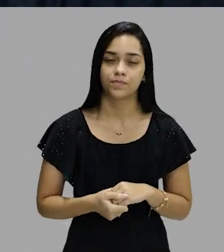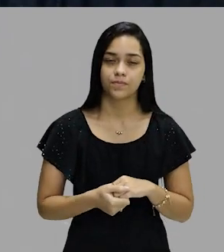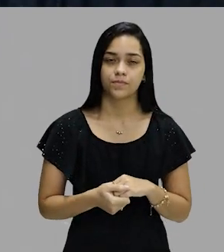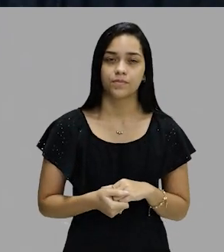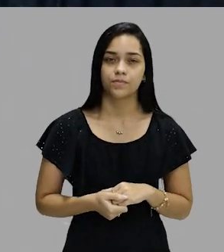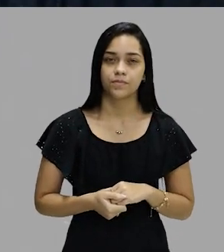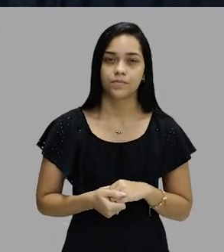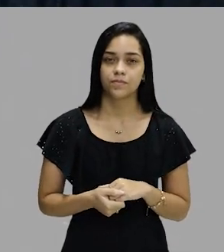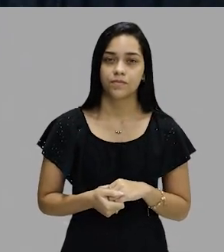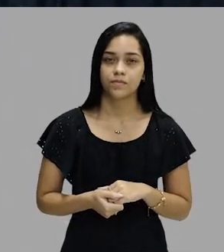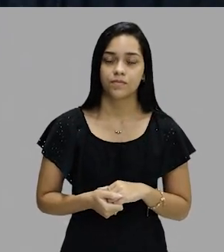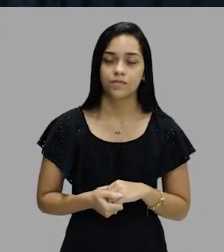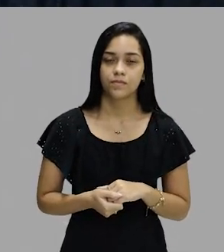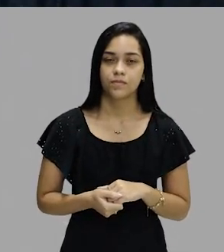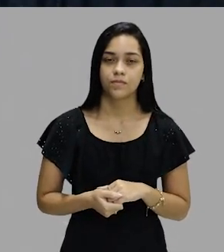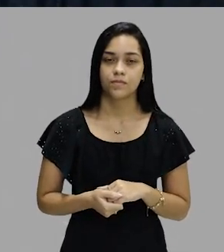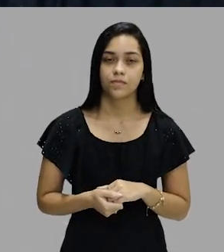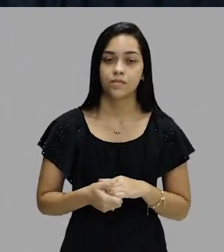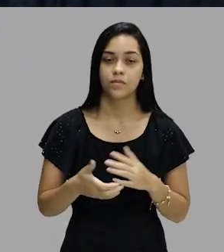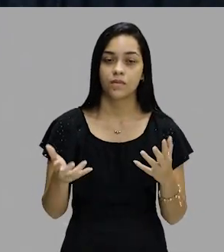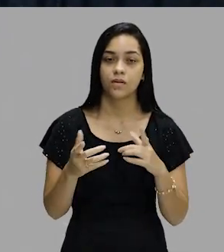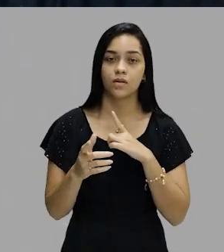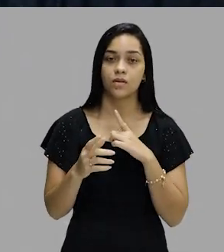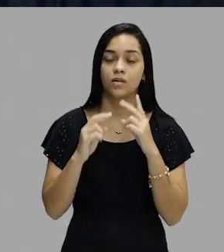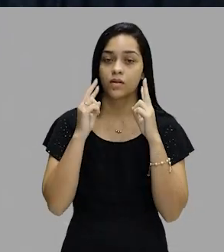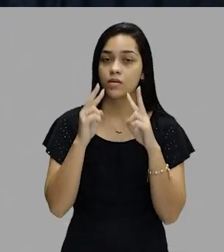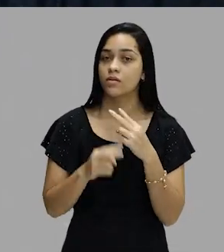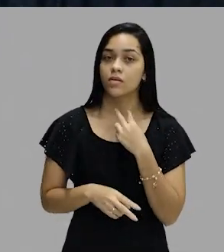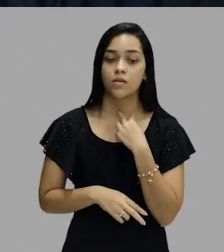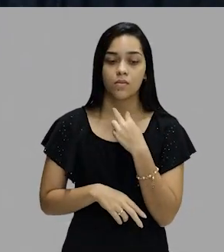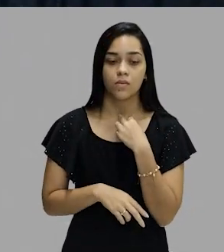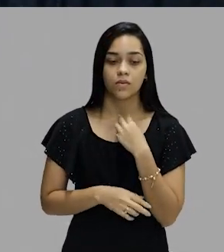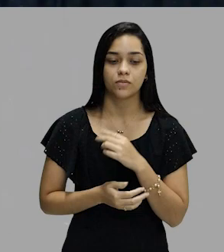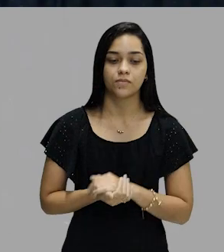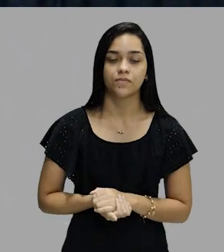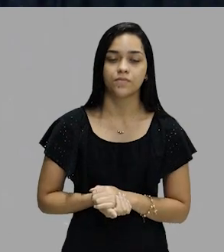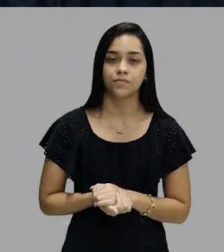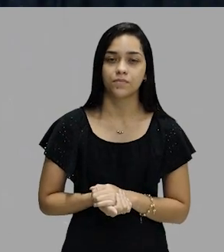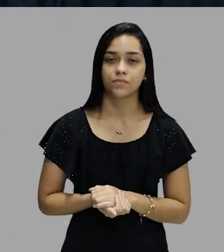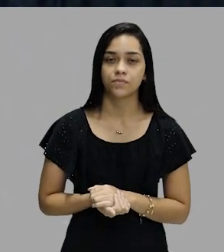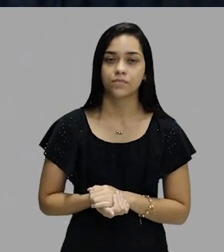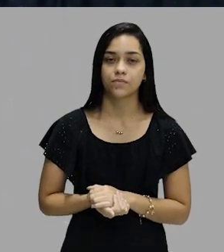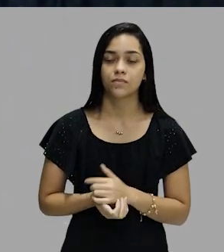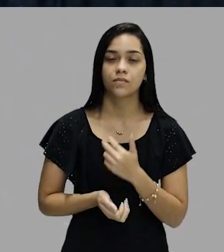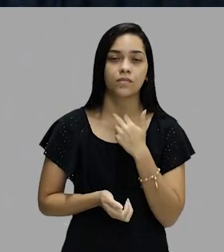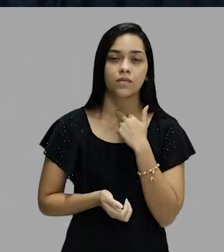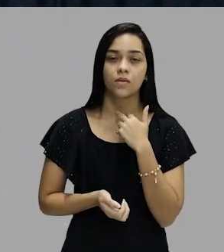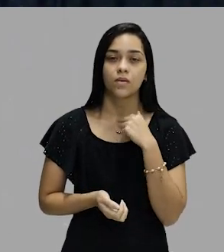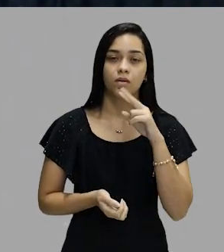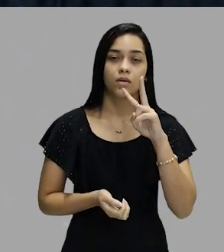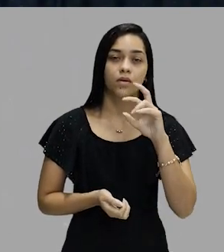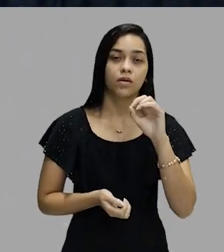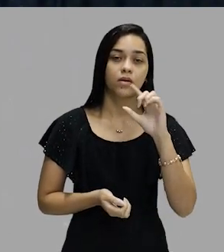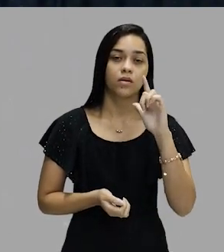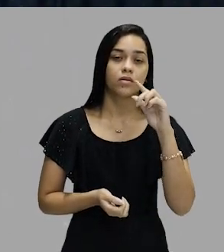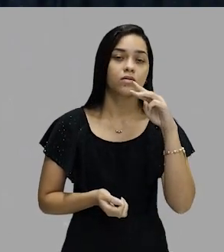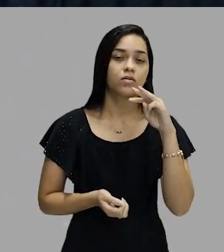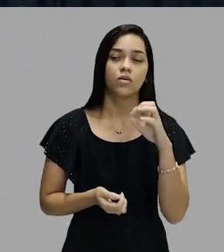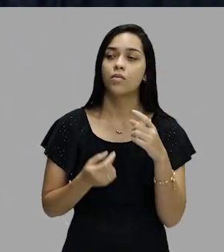lá. Agora vamos àquelas que não podem ser, né? Não podem ser o volume por